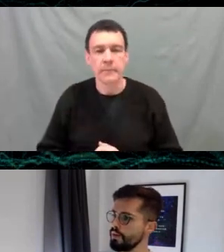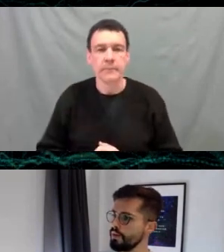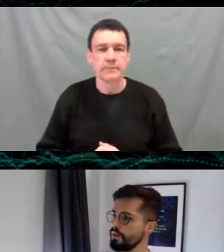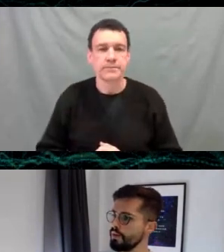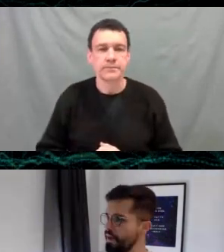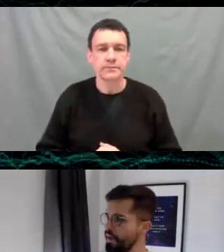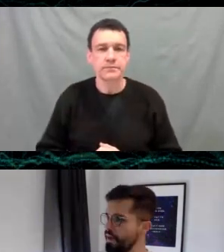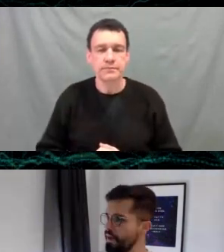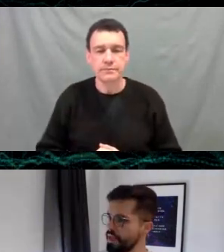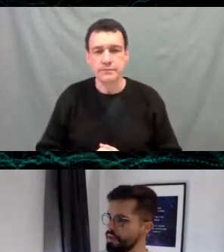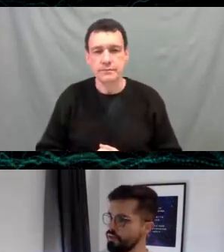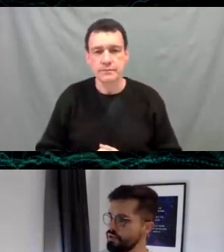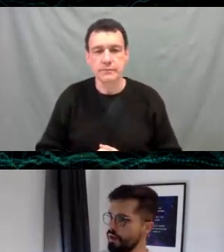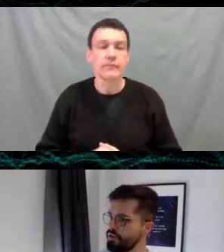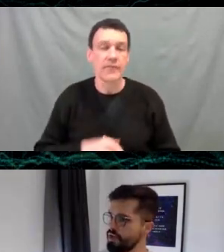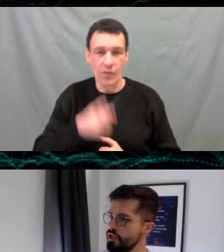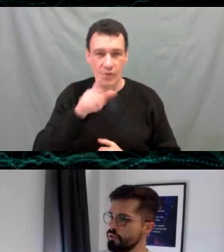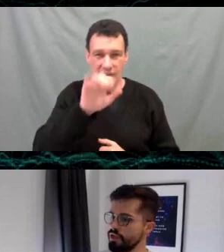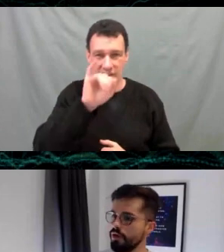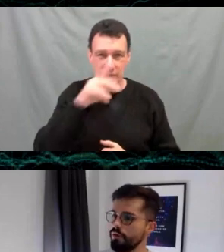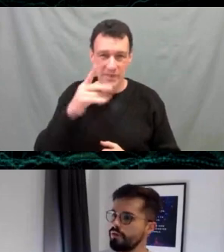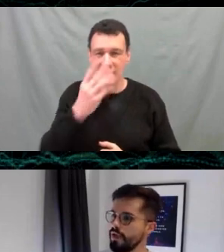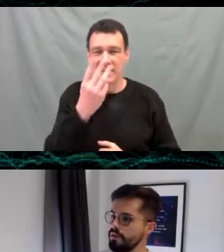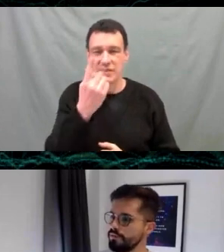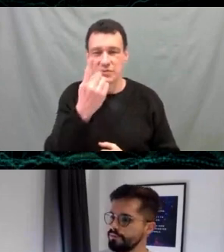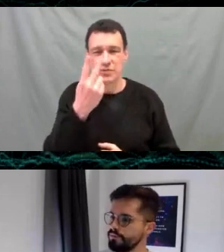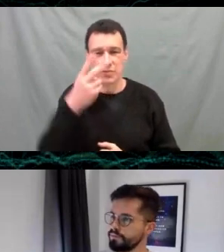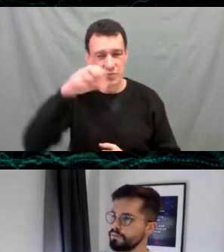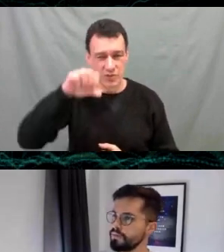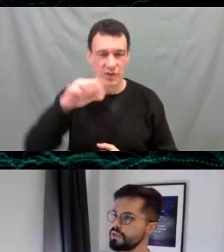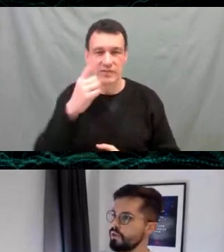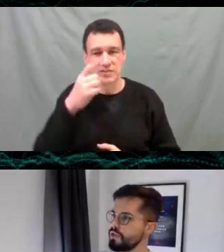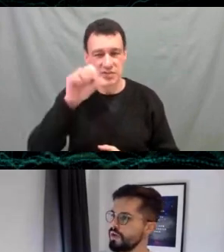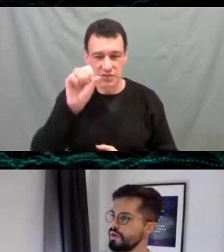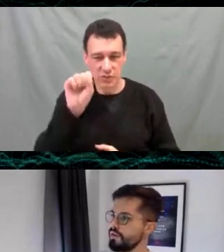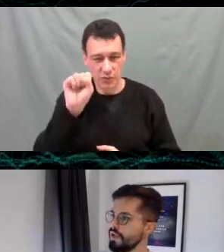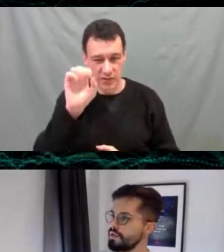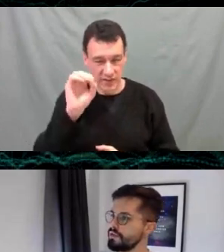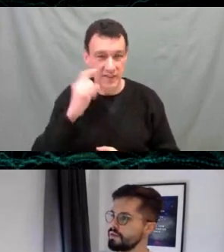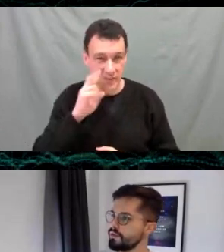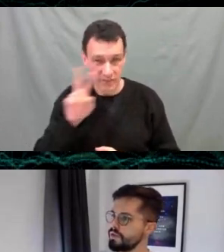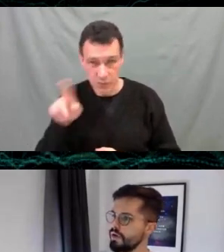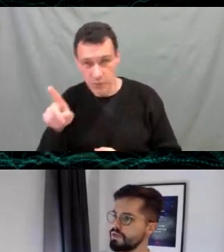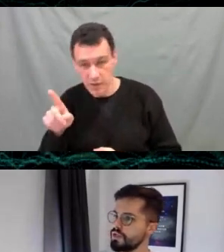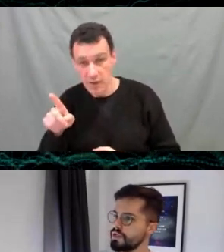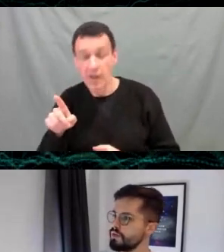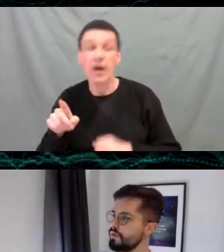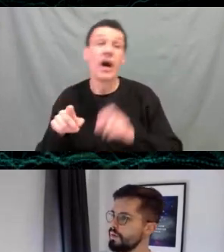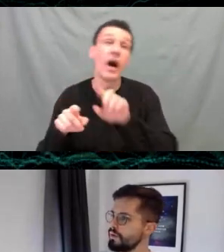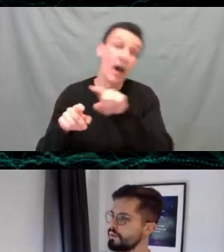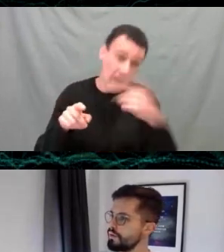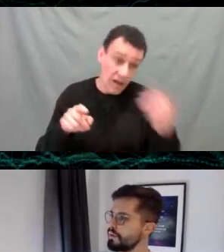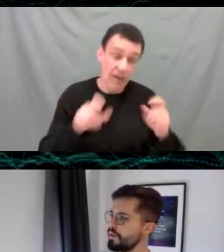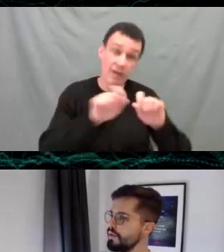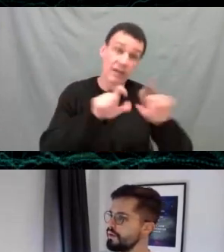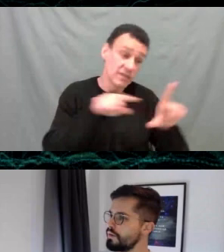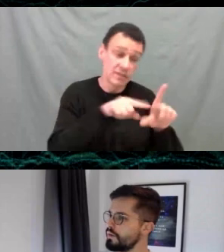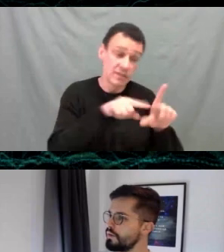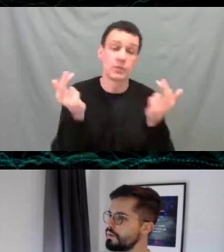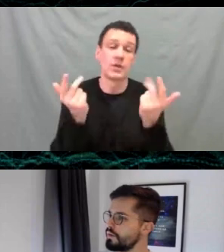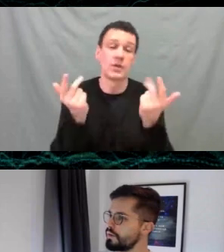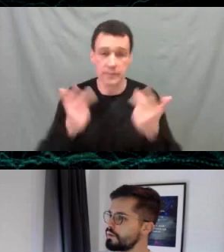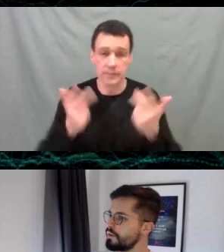e esse aqui ó 31297 11980 você pode ver que a 31297 roupa